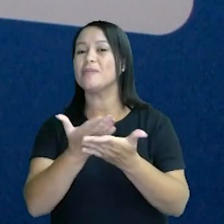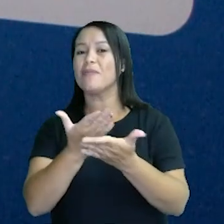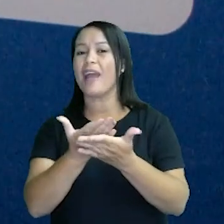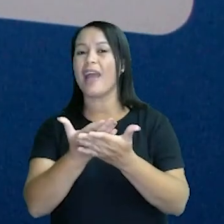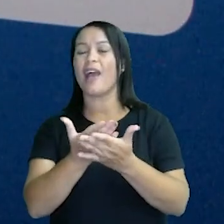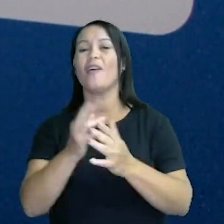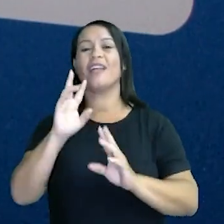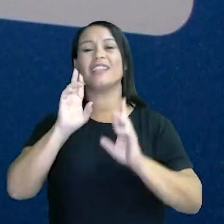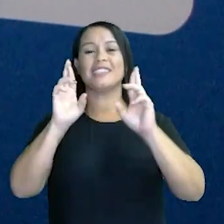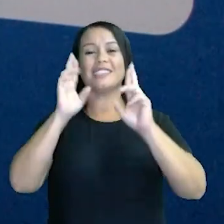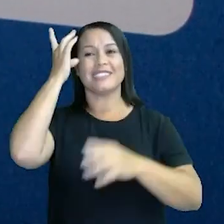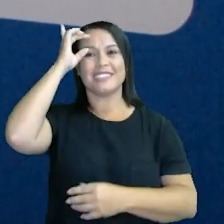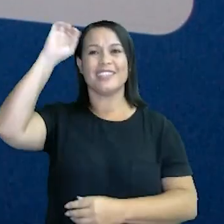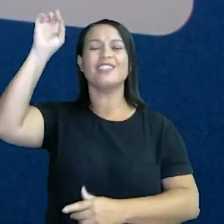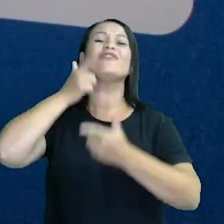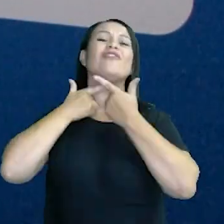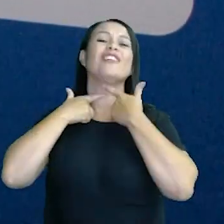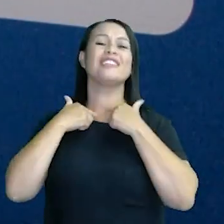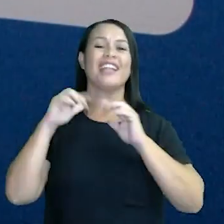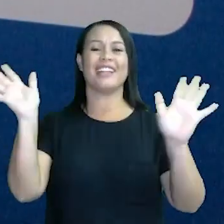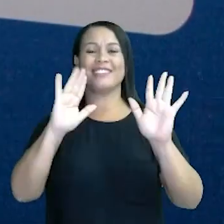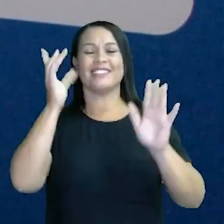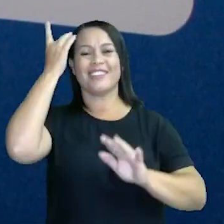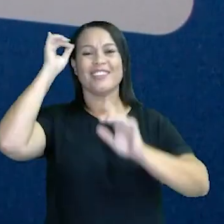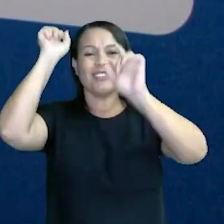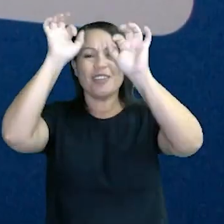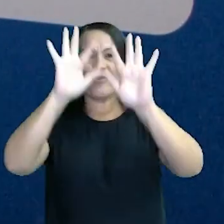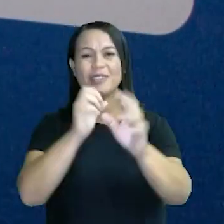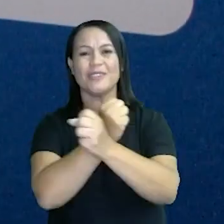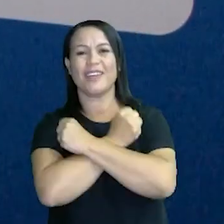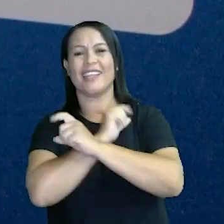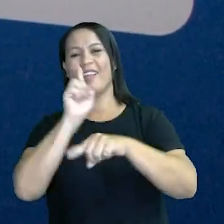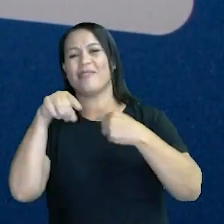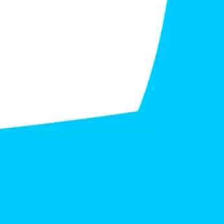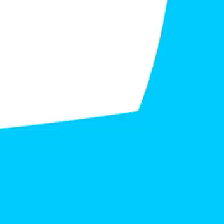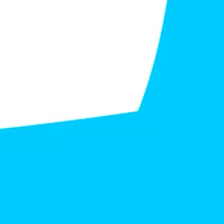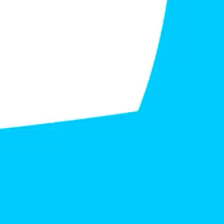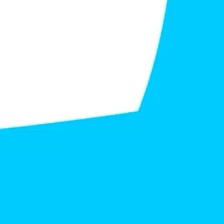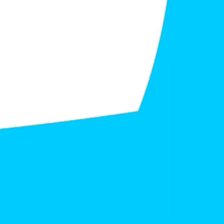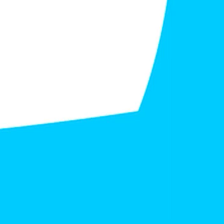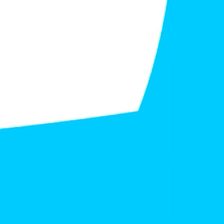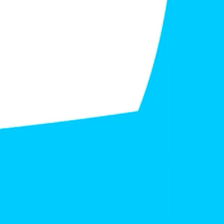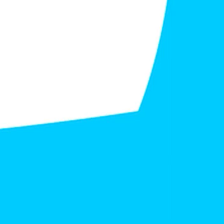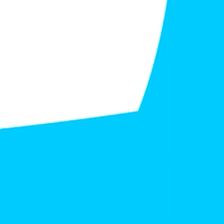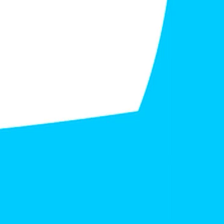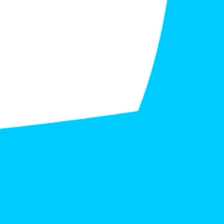aula, se Deus quiser e assim permitir. Fiquem com Deus e até a próxima.